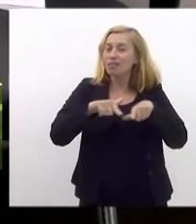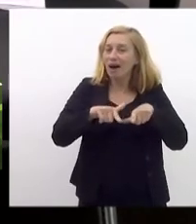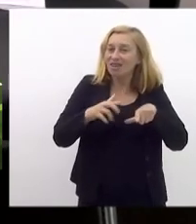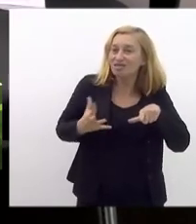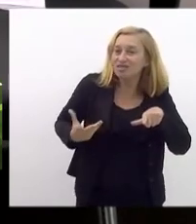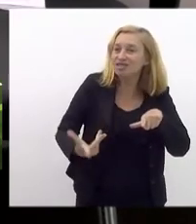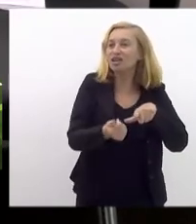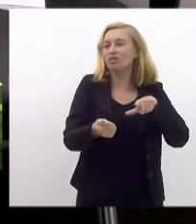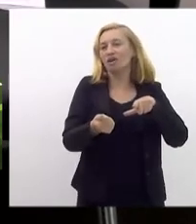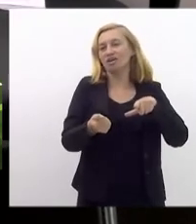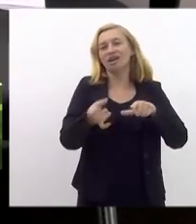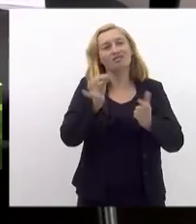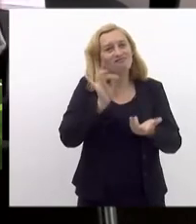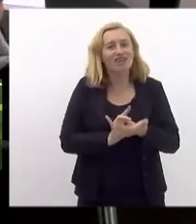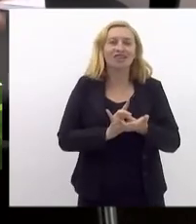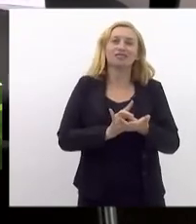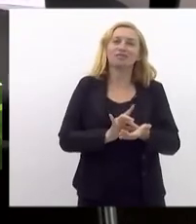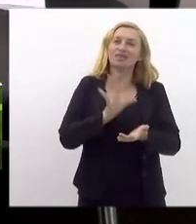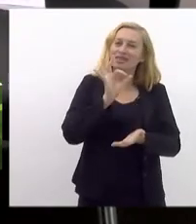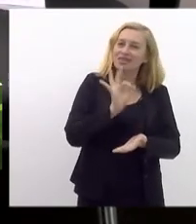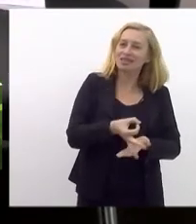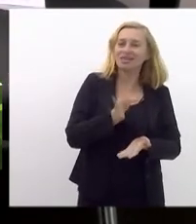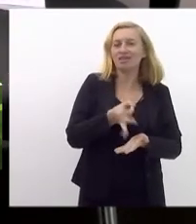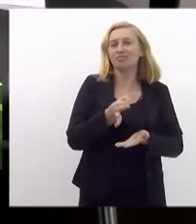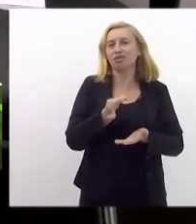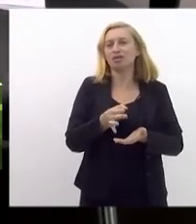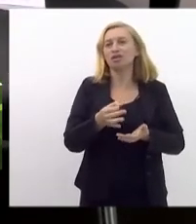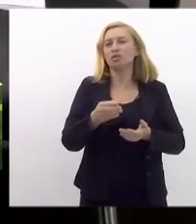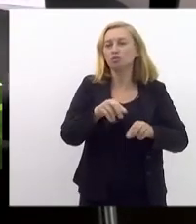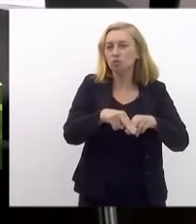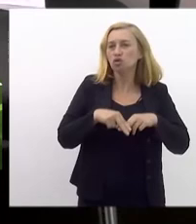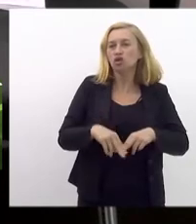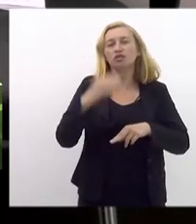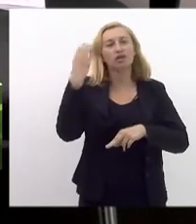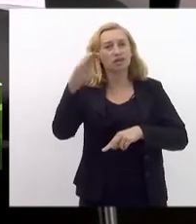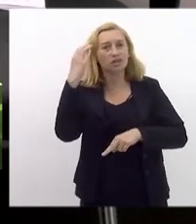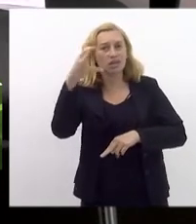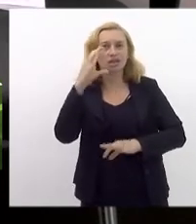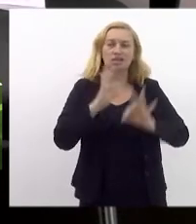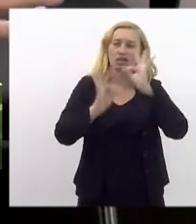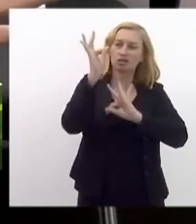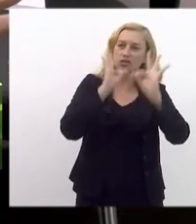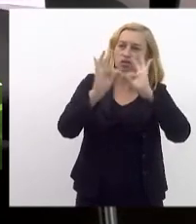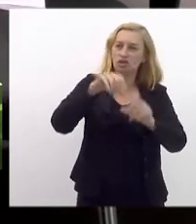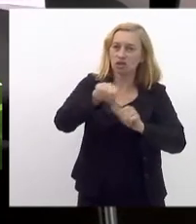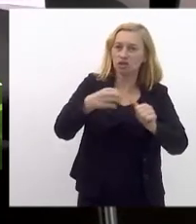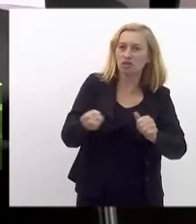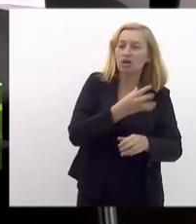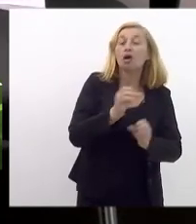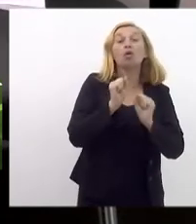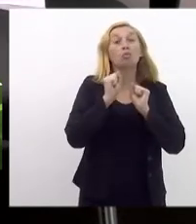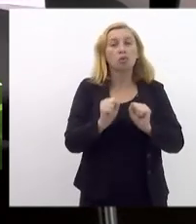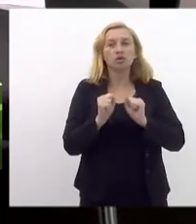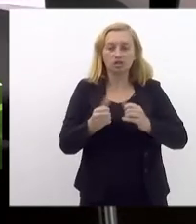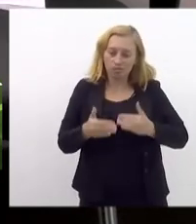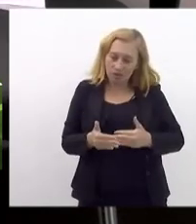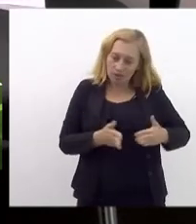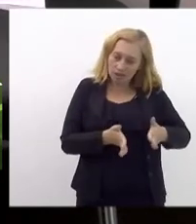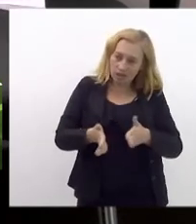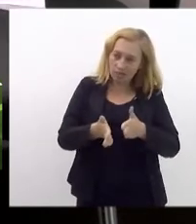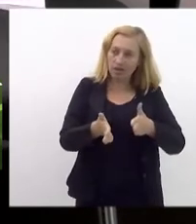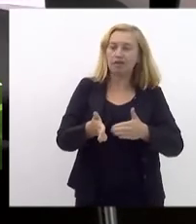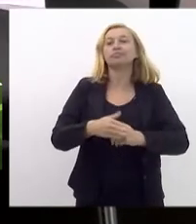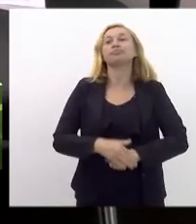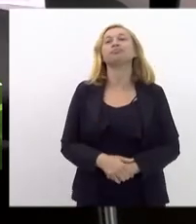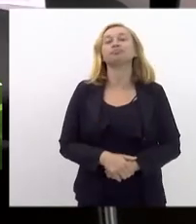qualidade, efetivamente. E é justamente em decorrência da ciência, da tecnologia e da inovação que nós podemos caminhar nessa direção.